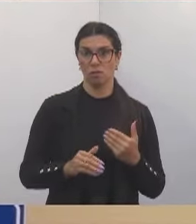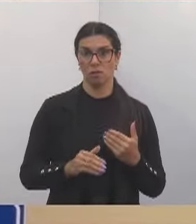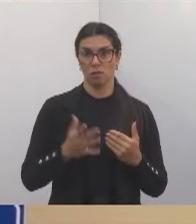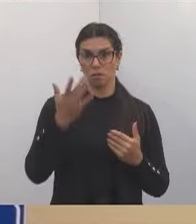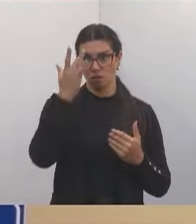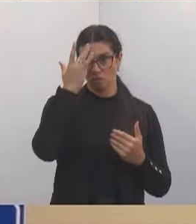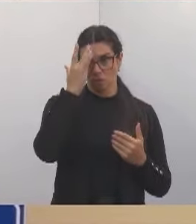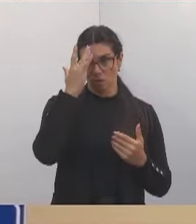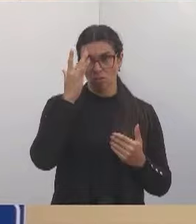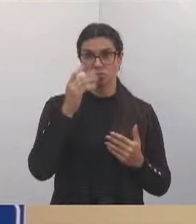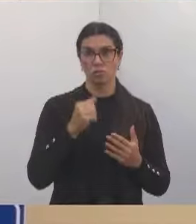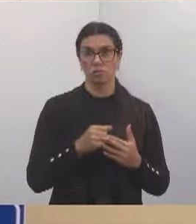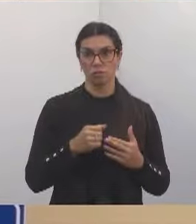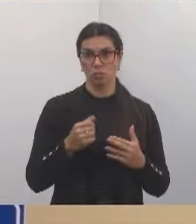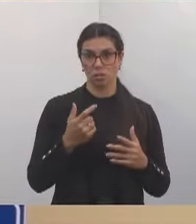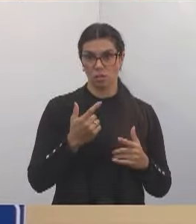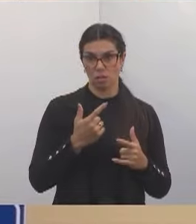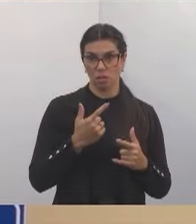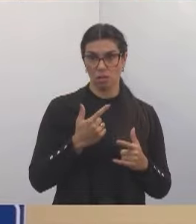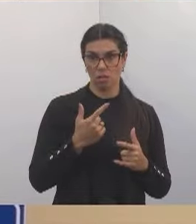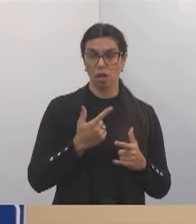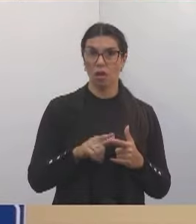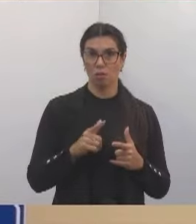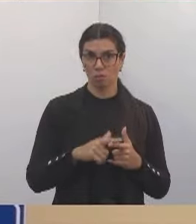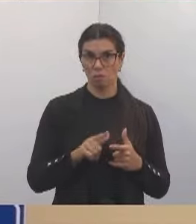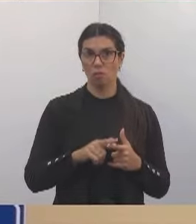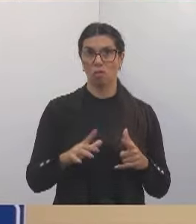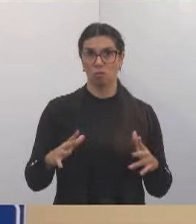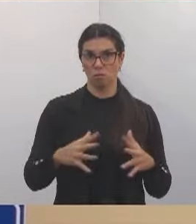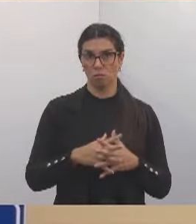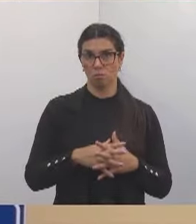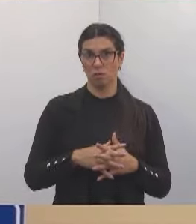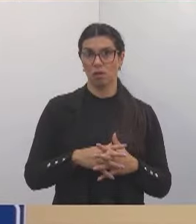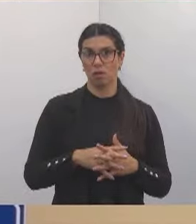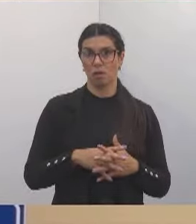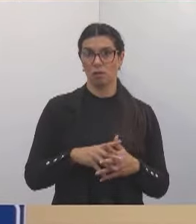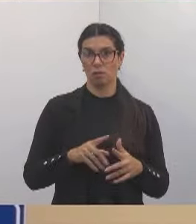muito complicada, mas eu acho que